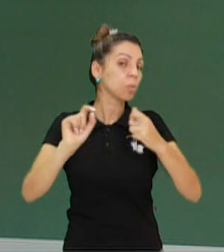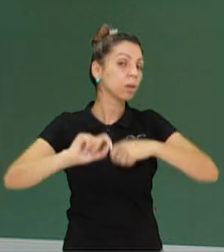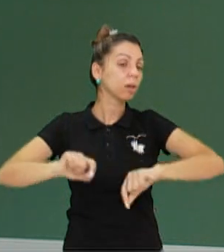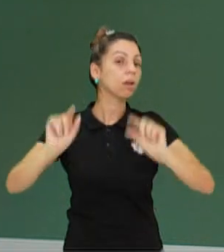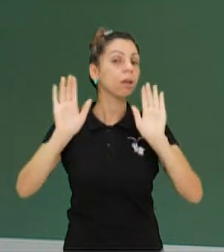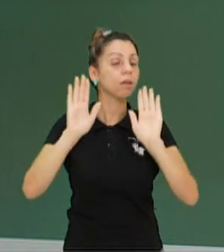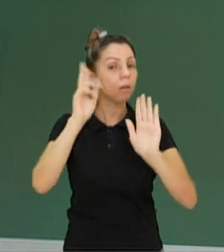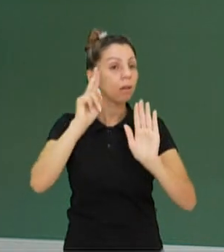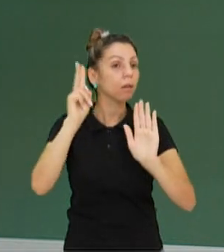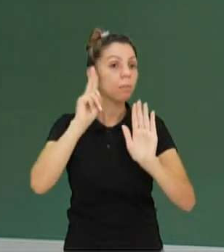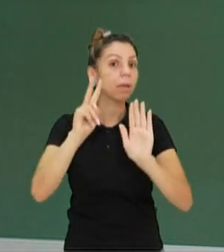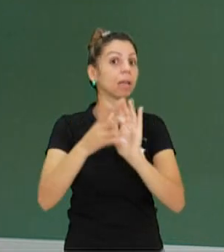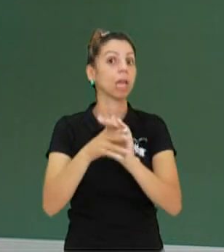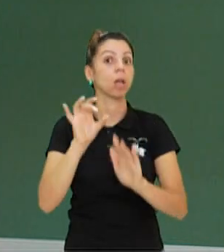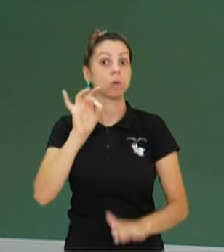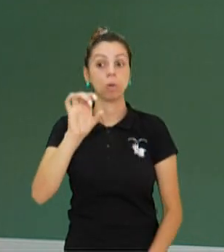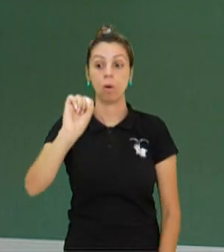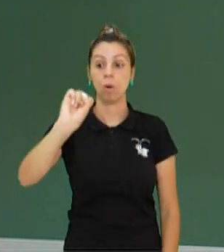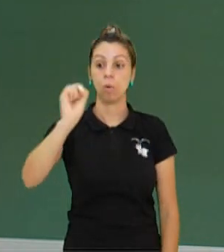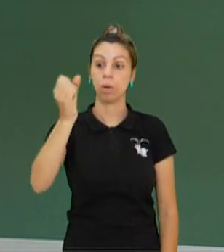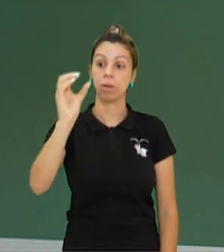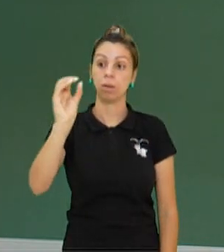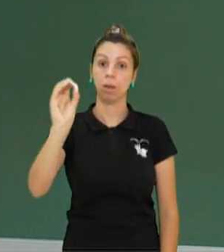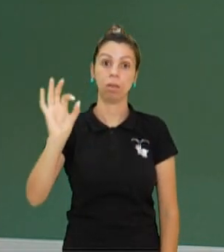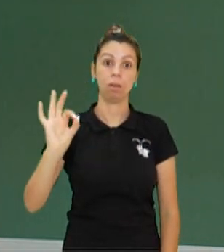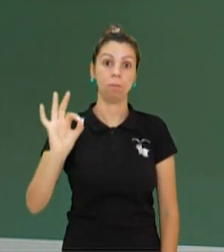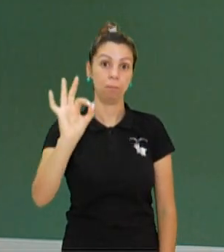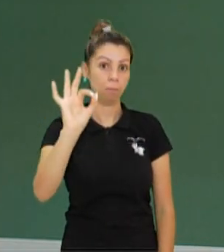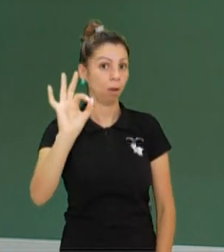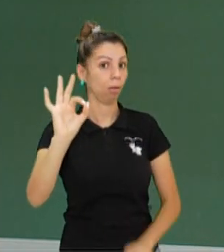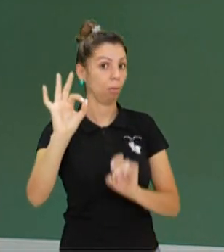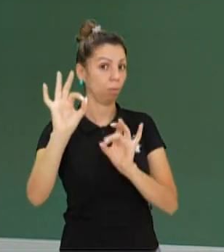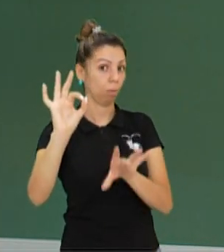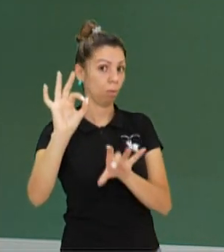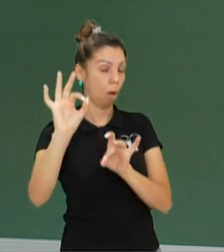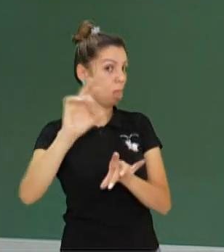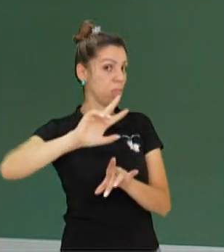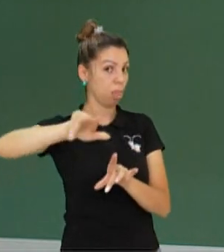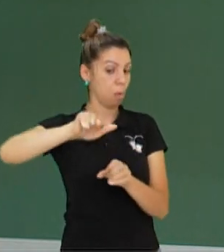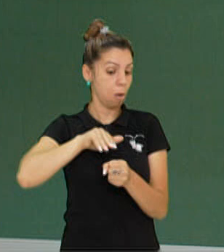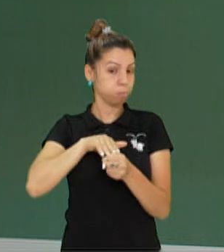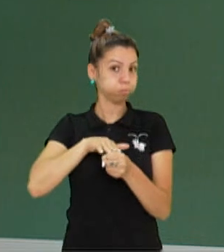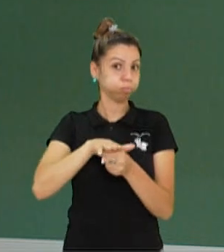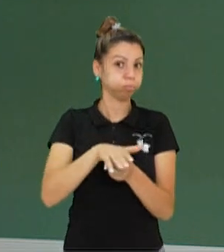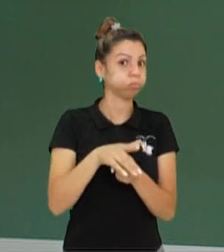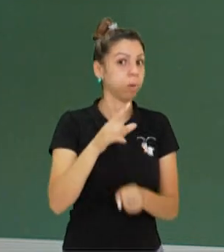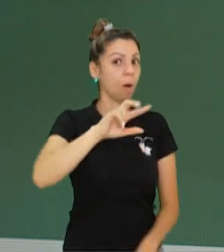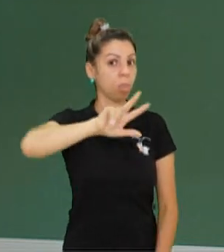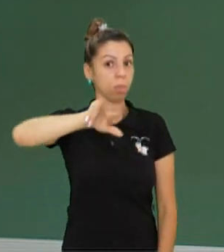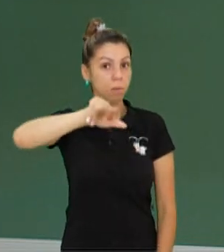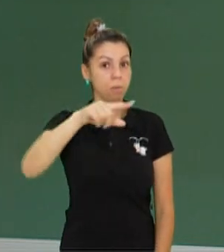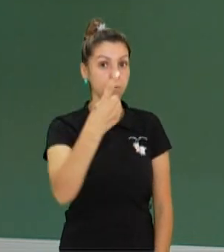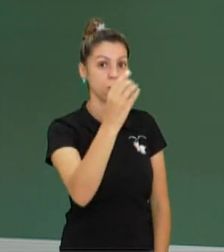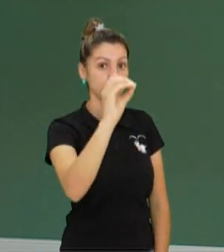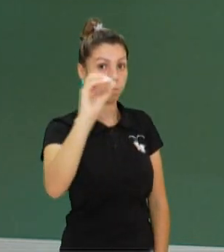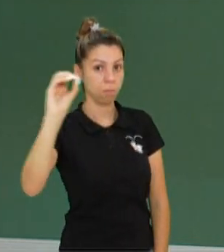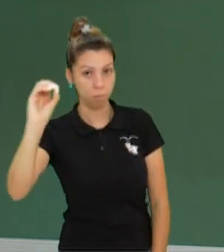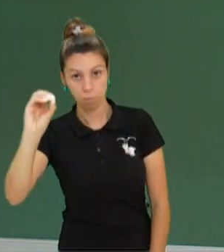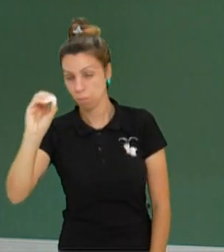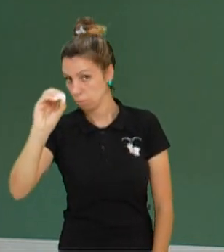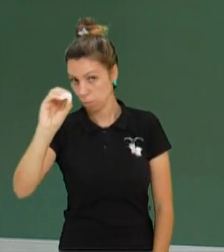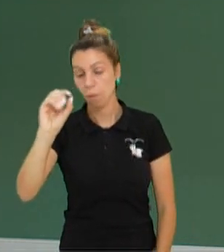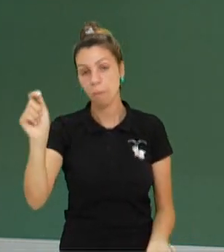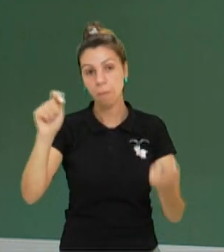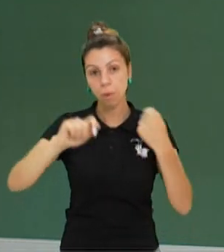Que eu tenho 80% só da capacidade total, não é o aquário todo. Então eu